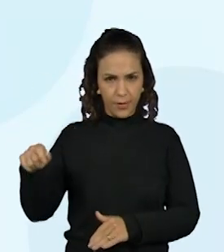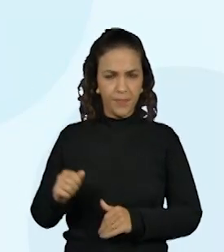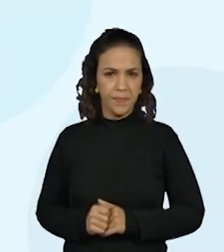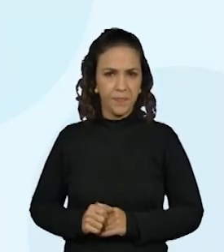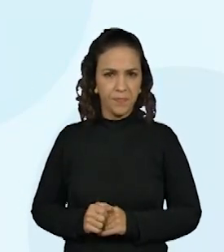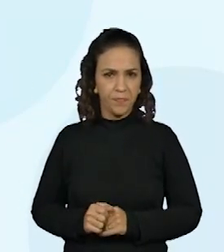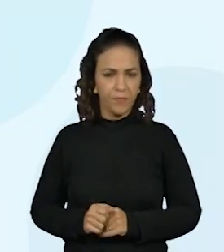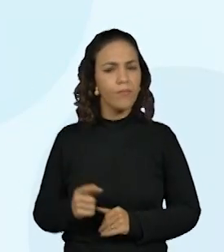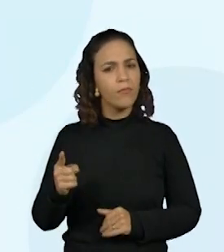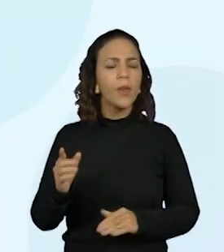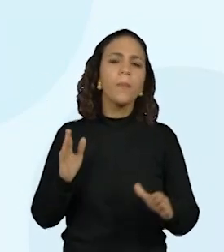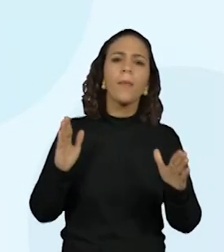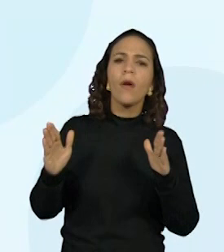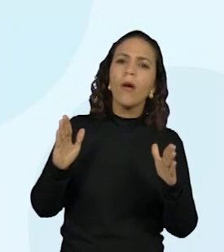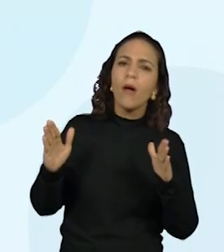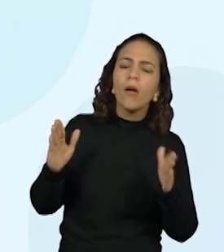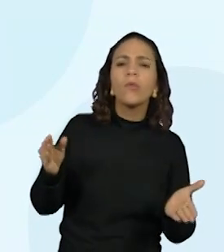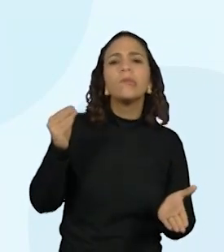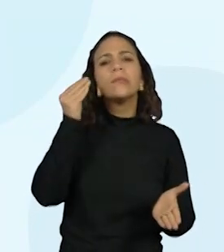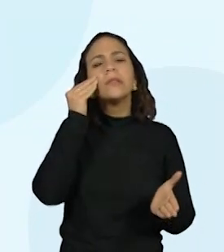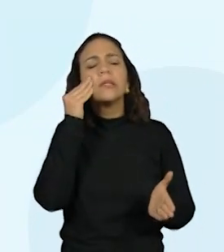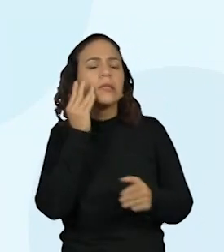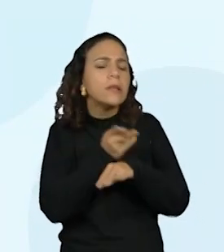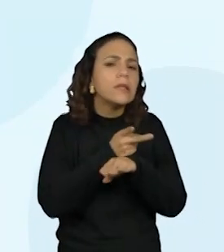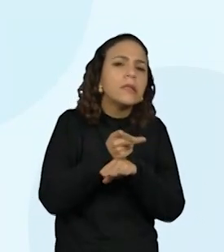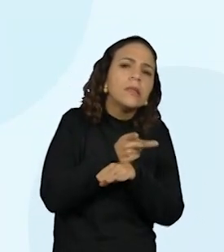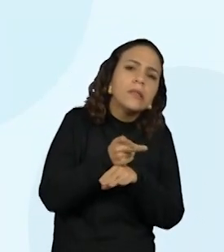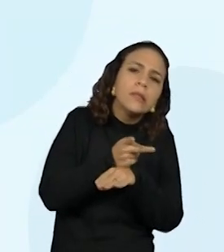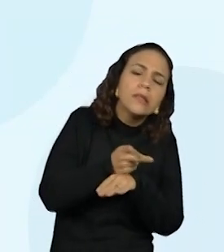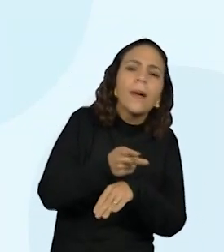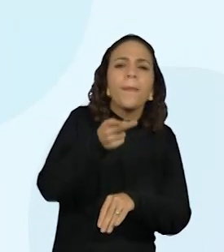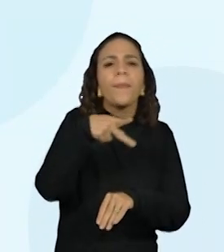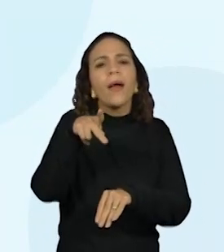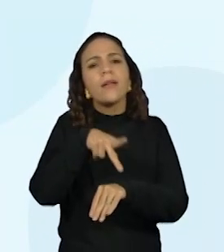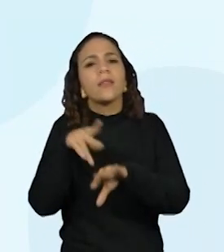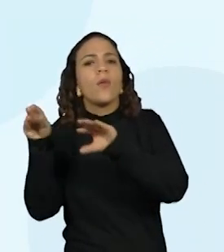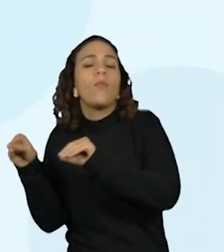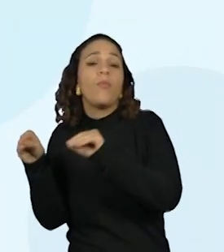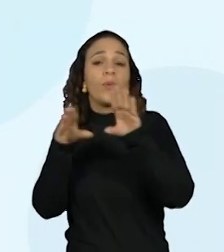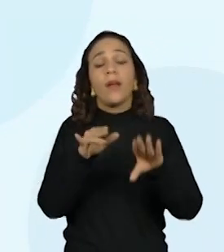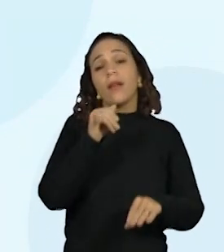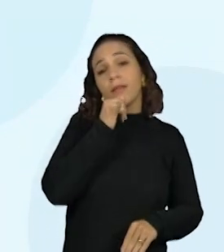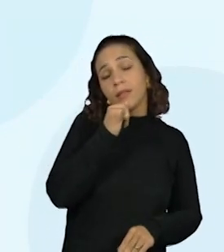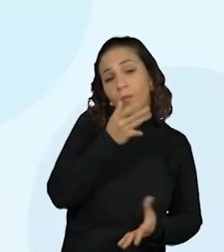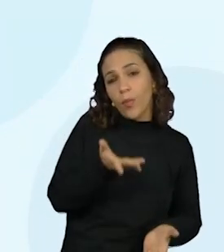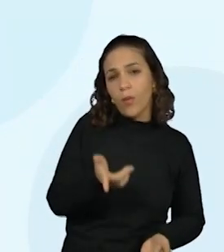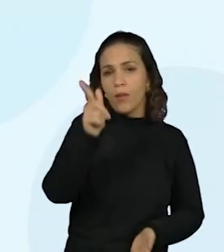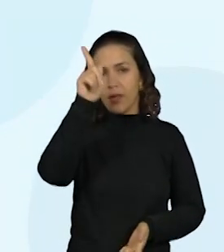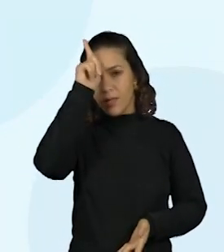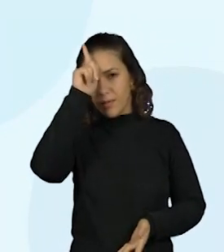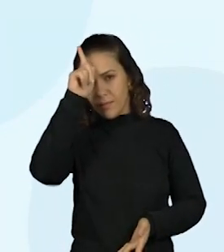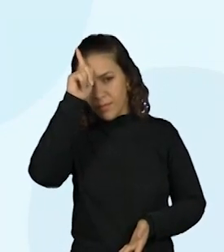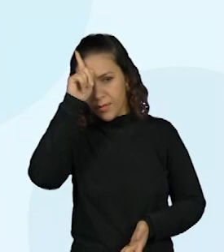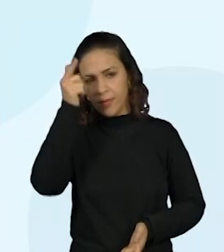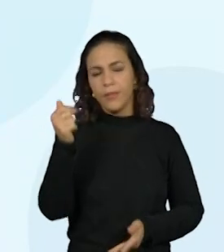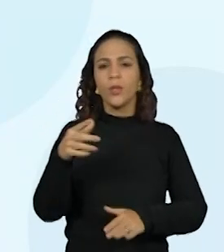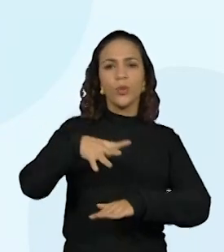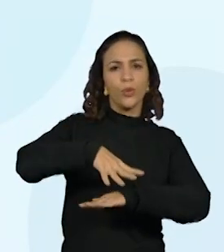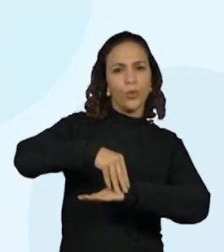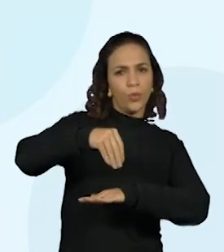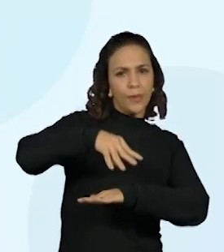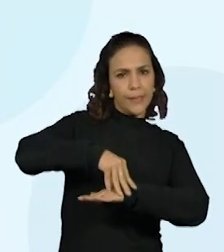tempo, procuramos países para se mudar, como Alemanha e